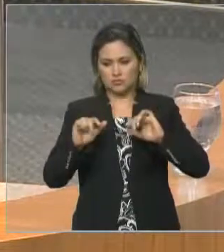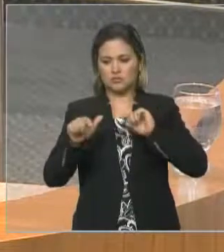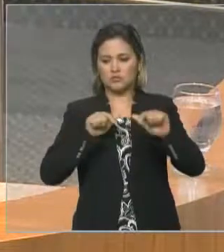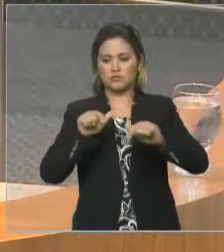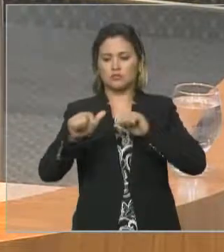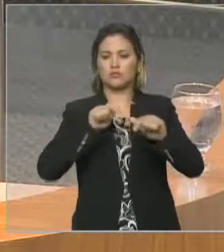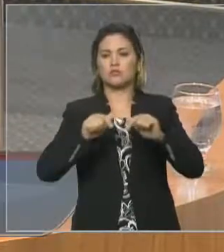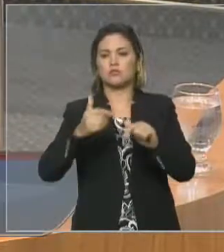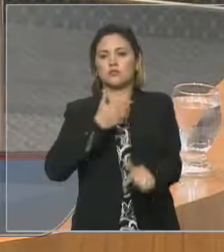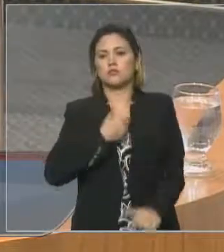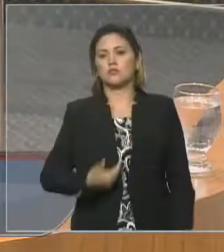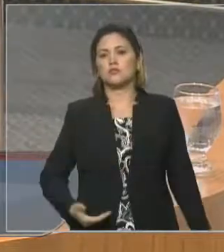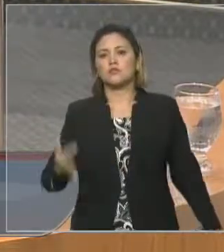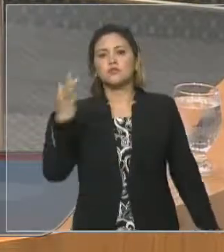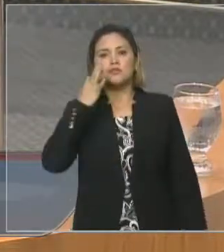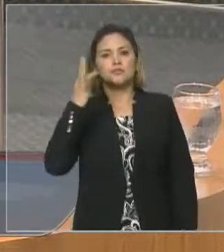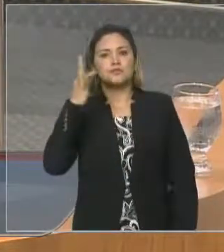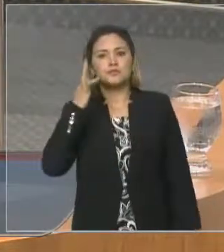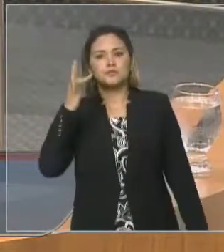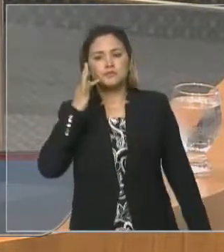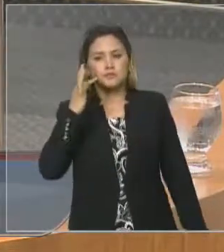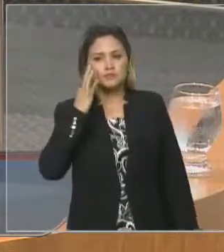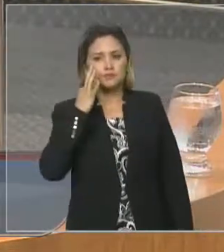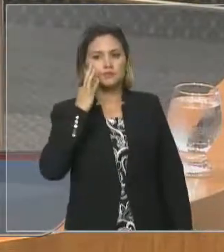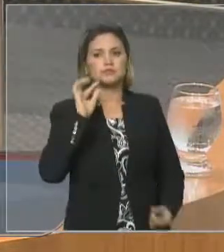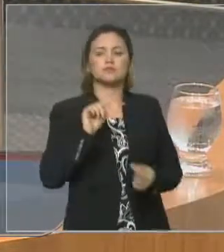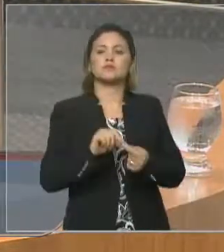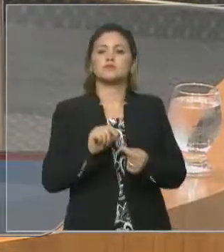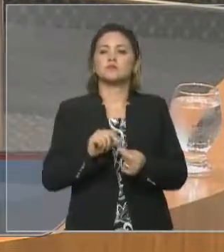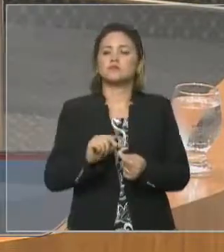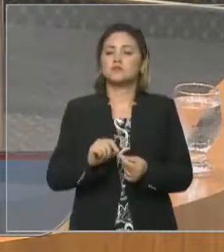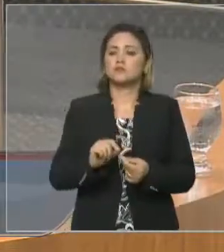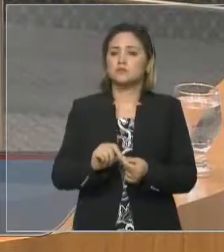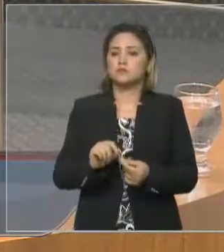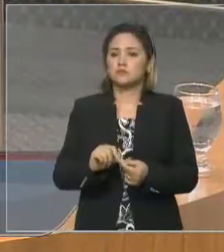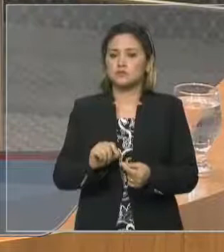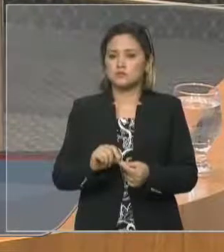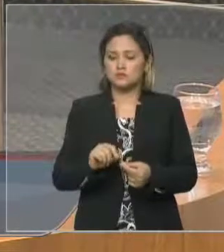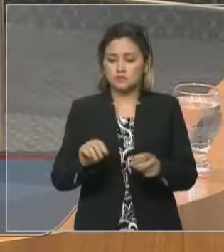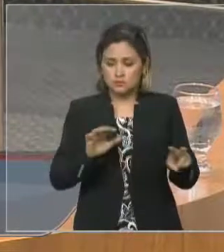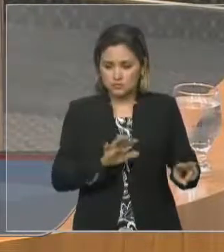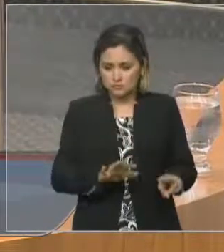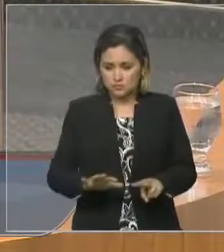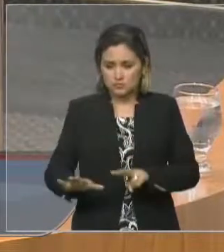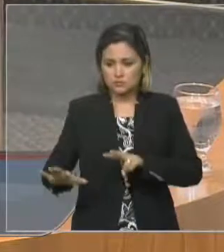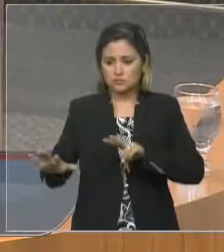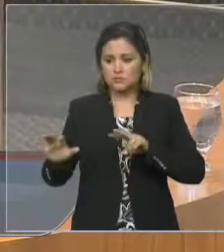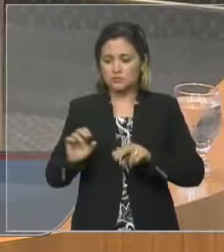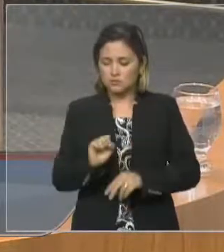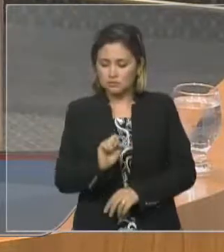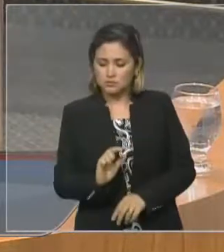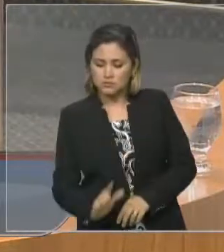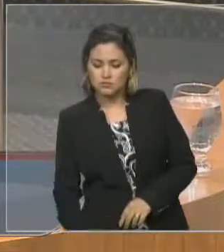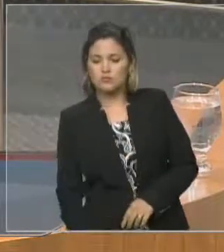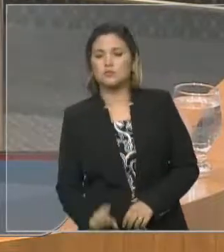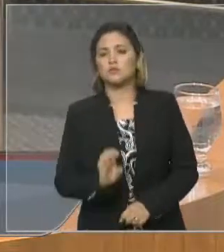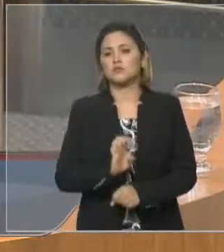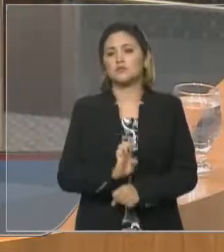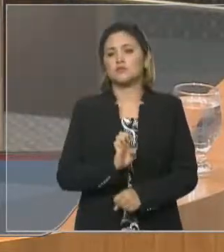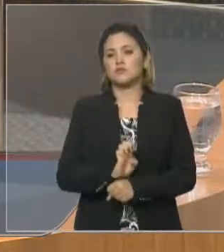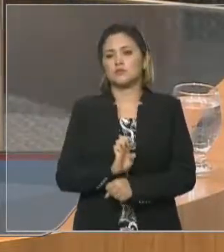do governo Flávio Dino, que vai ser feito e realizado no final, durante esta semana, lá no sul do estado.